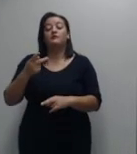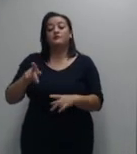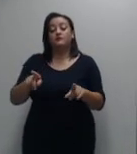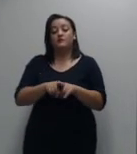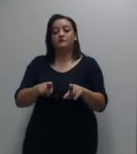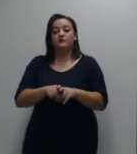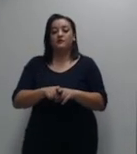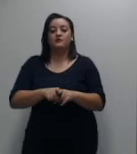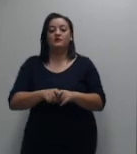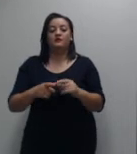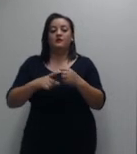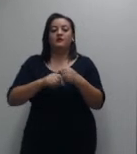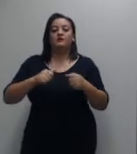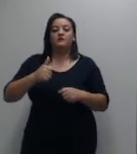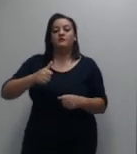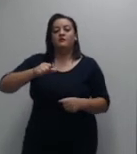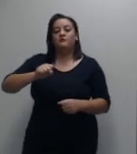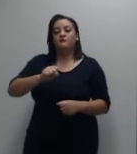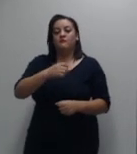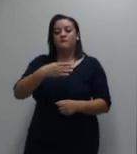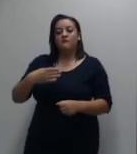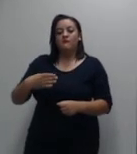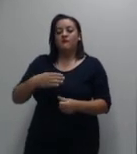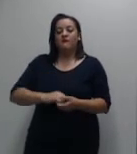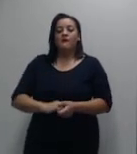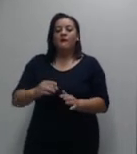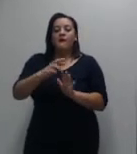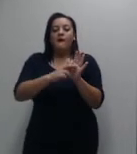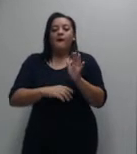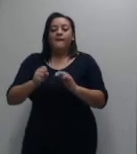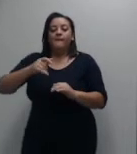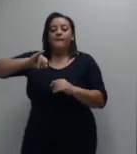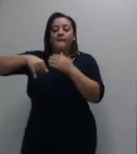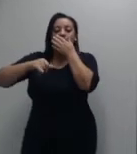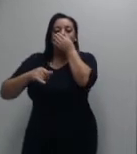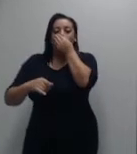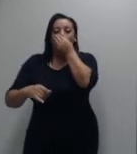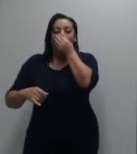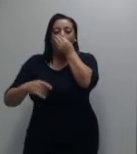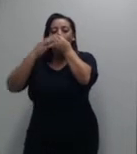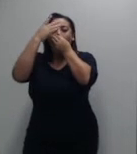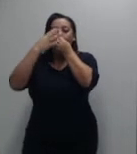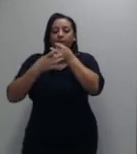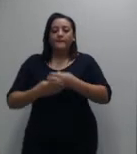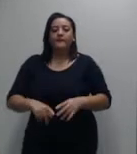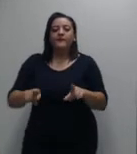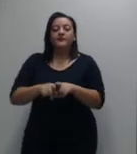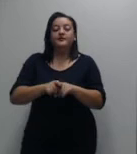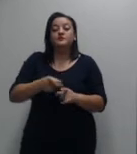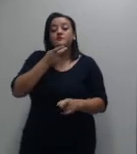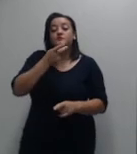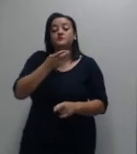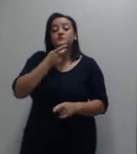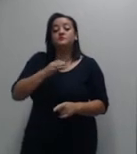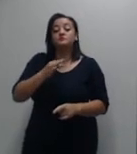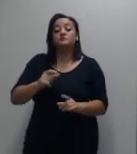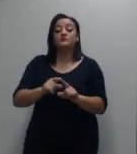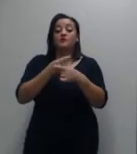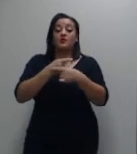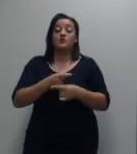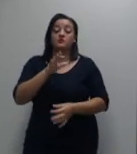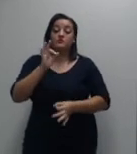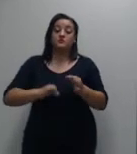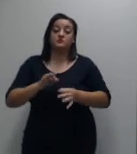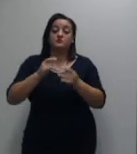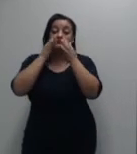o artigo 184 é do regimento interno do STJ disciplina que a manifestação de oposição ao julgamento